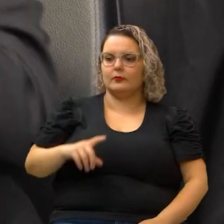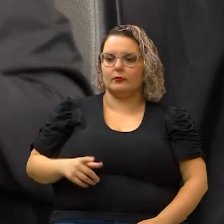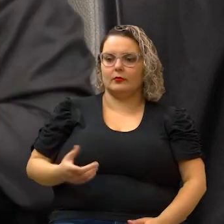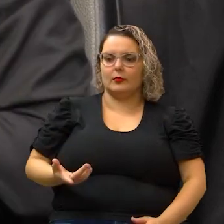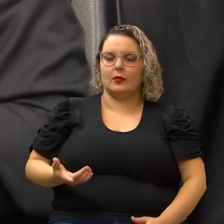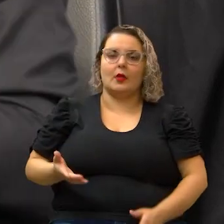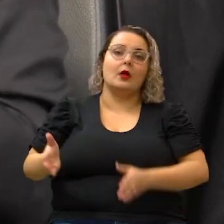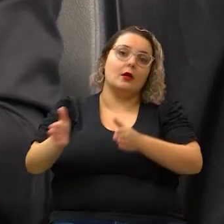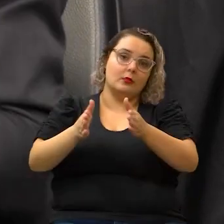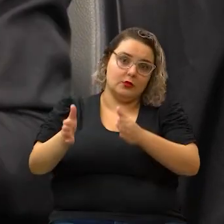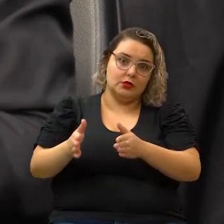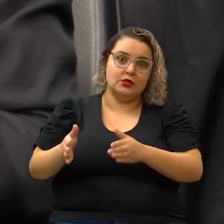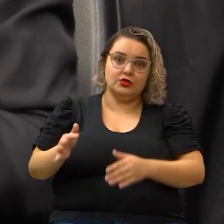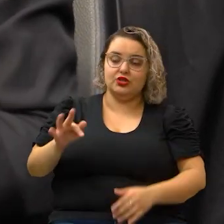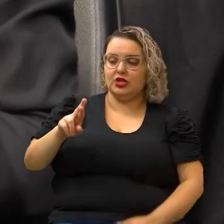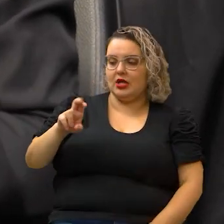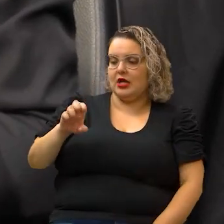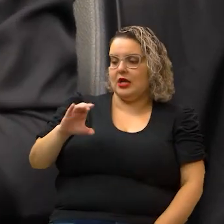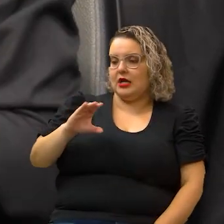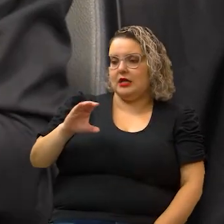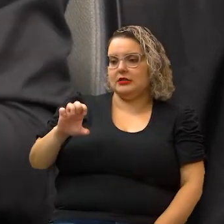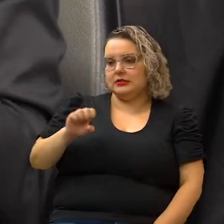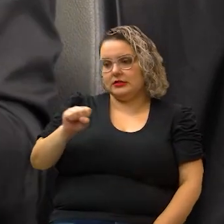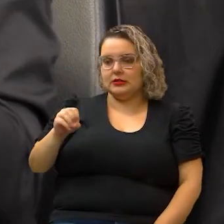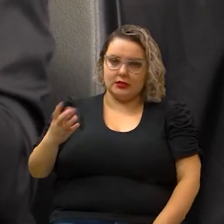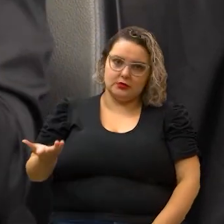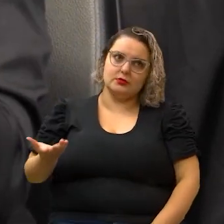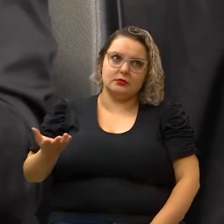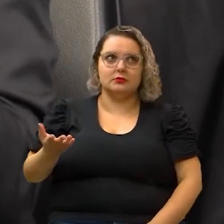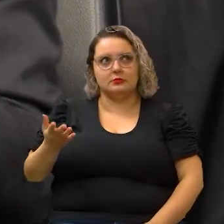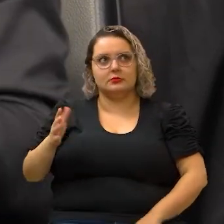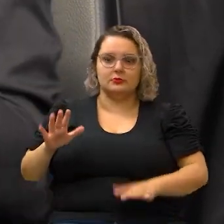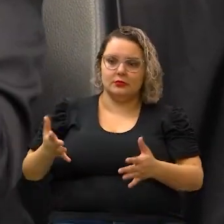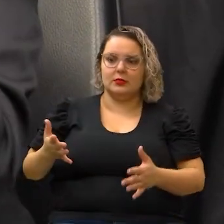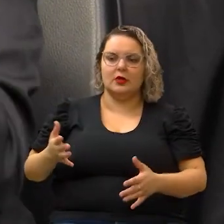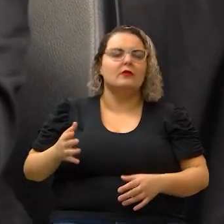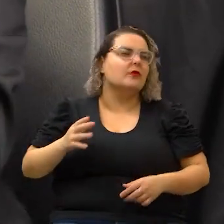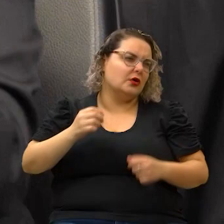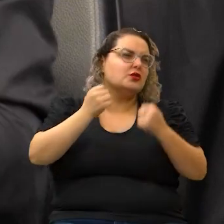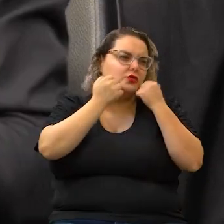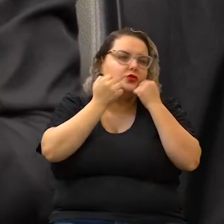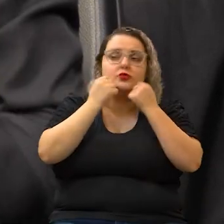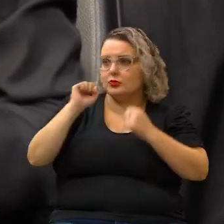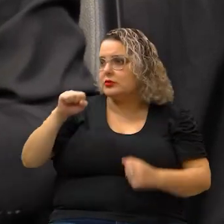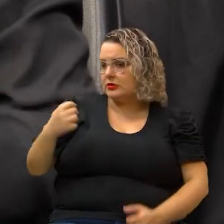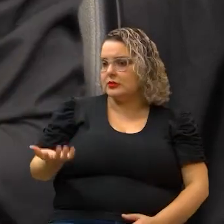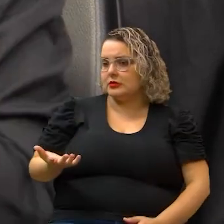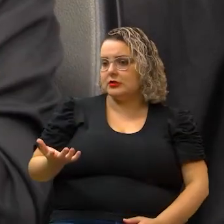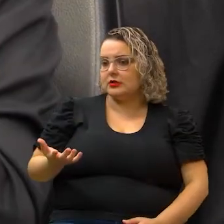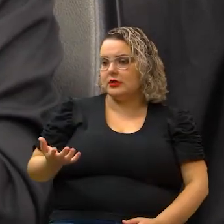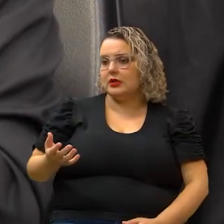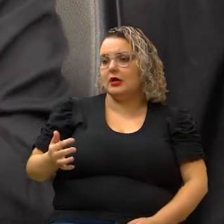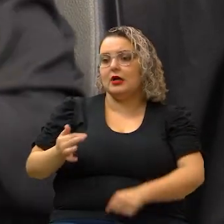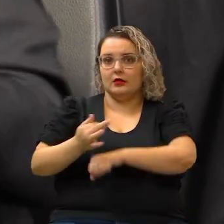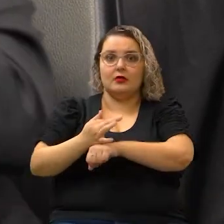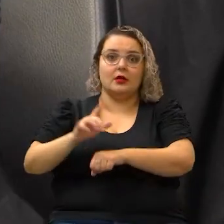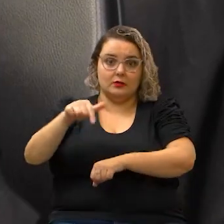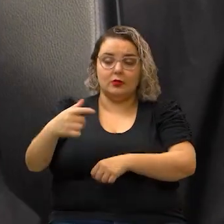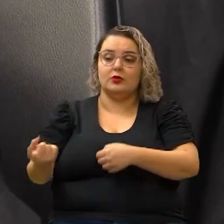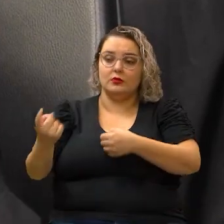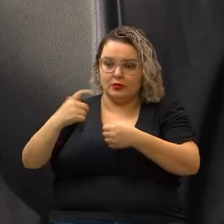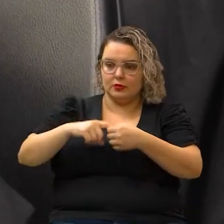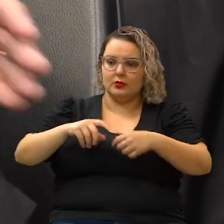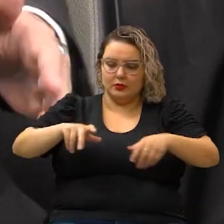saí de lá, foi um período de recesso, né? Sim. Por isso que ainda não foi tão assim. Foi julho, né? Foi julho, era recesso. Mas